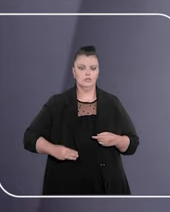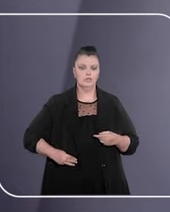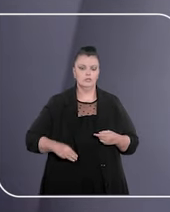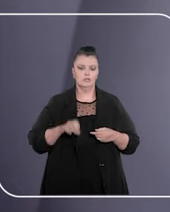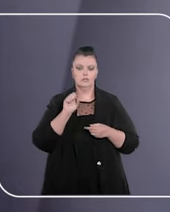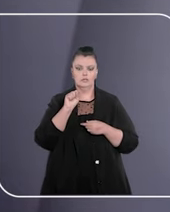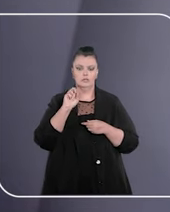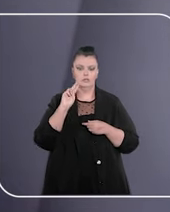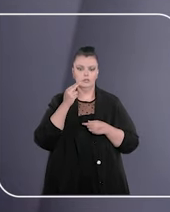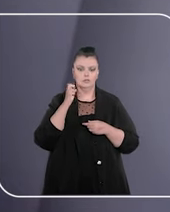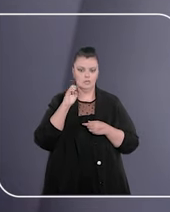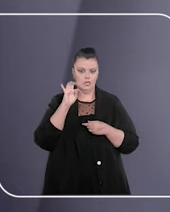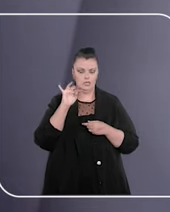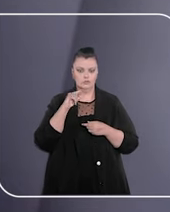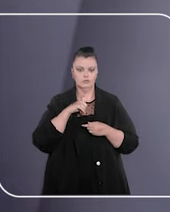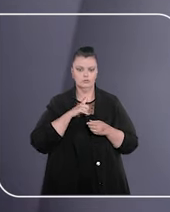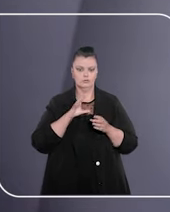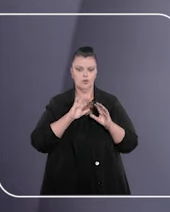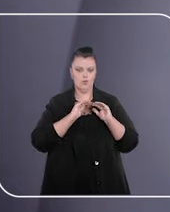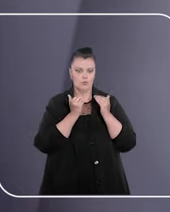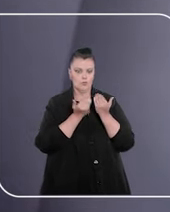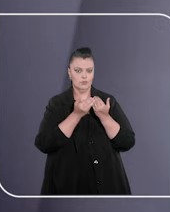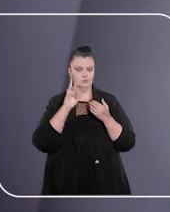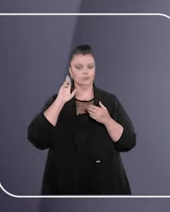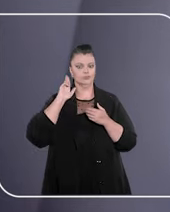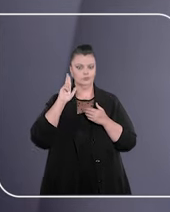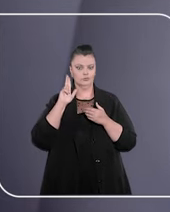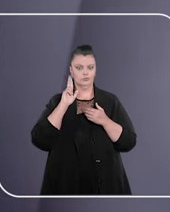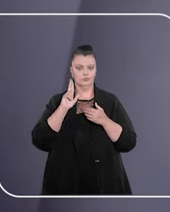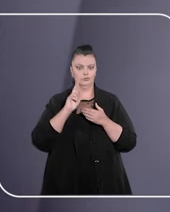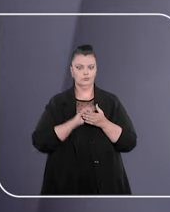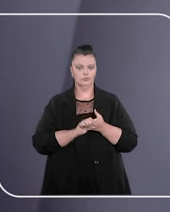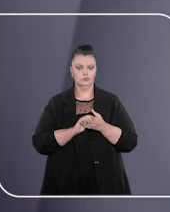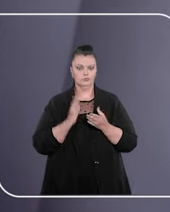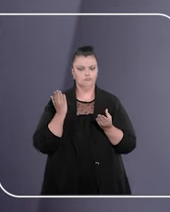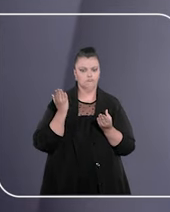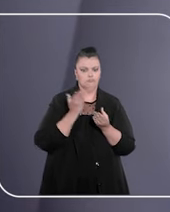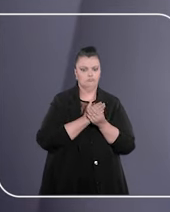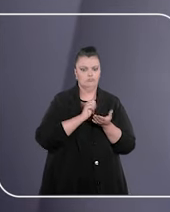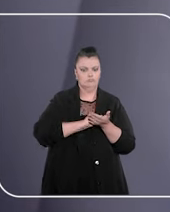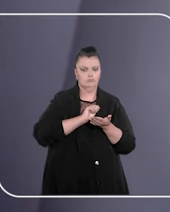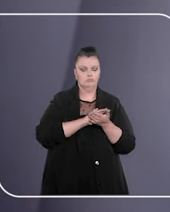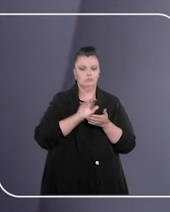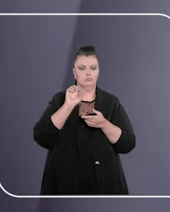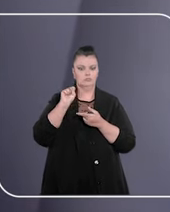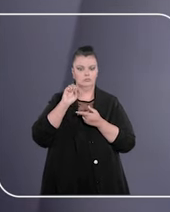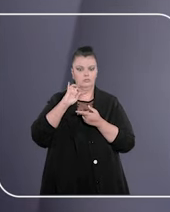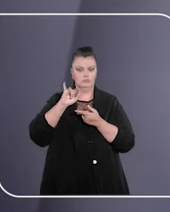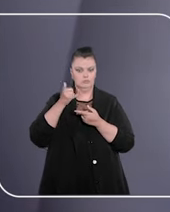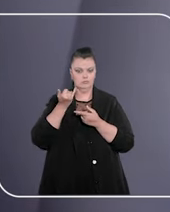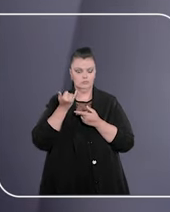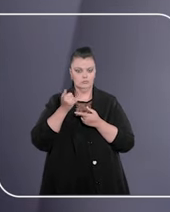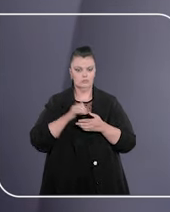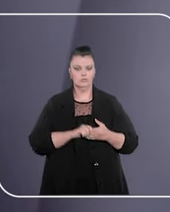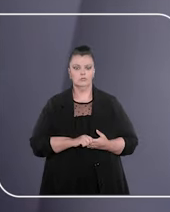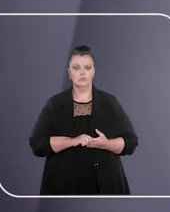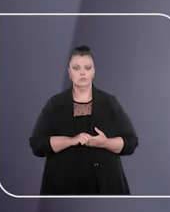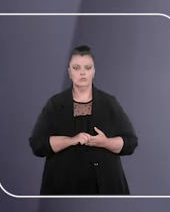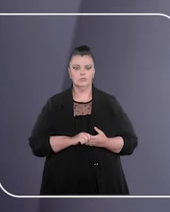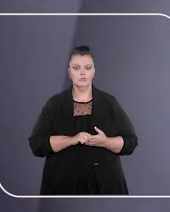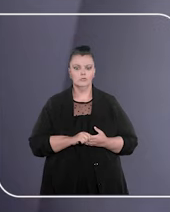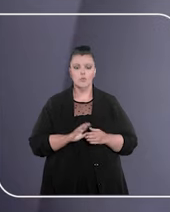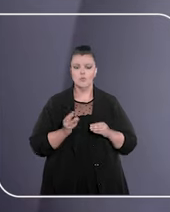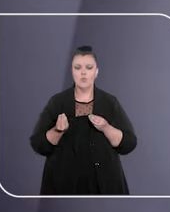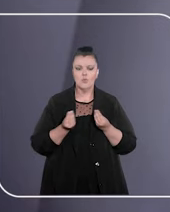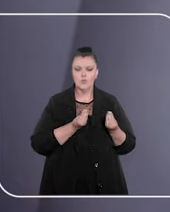exatamente da Comissão Gestora de Precedentes e de Ações Coletivas do STJ, em relação à observância desse